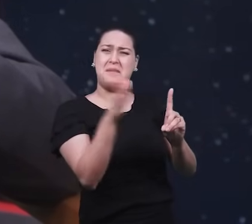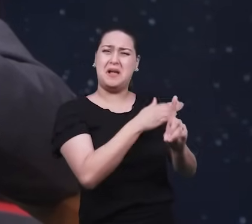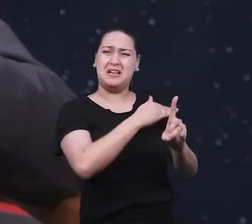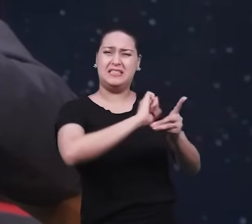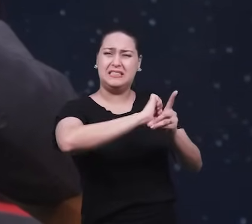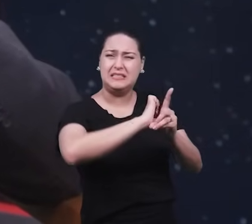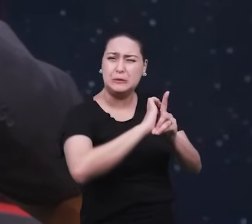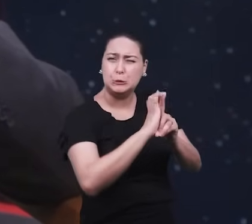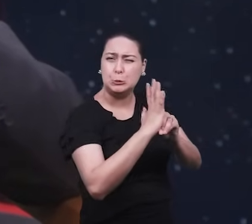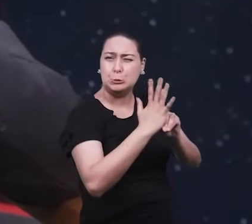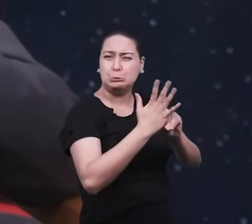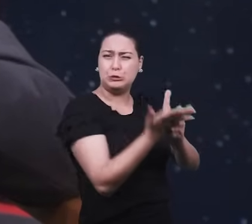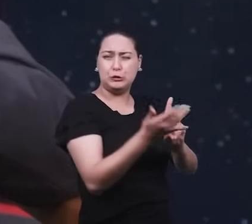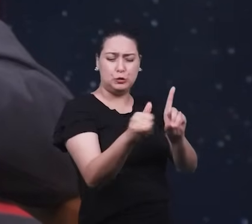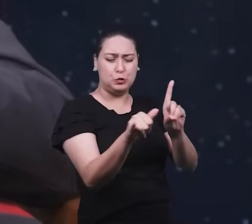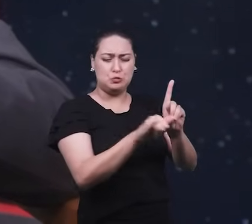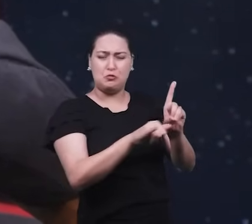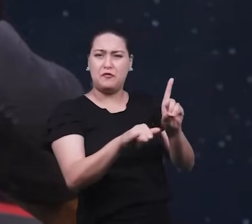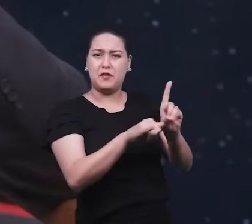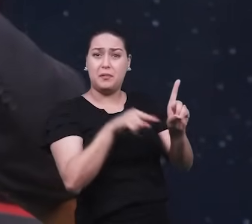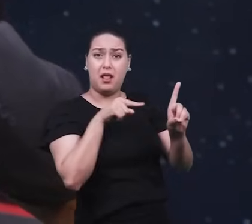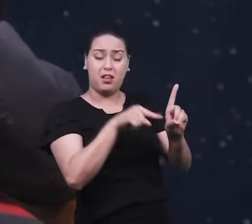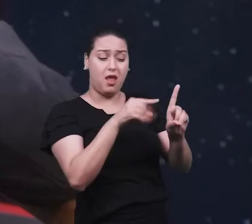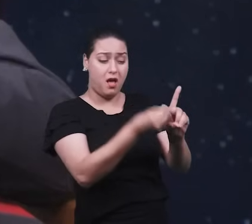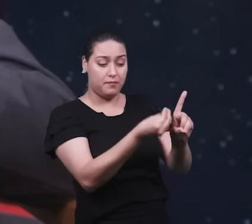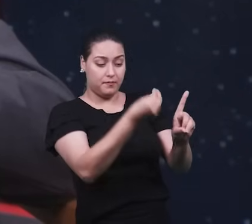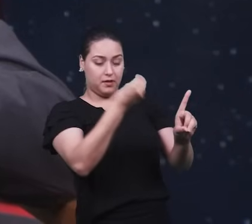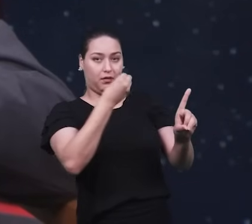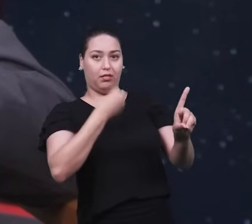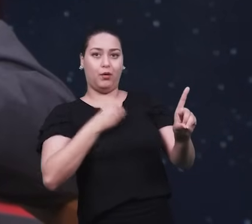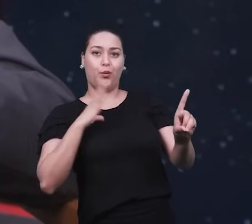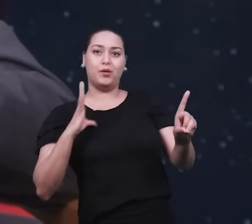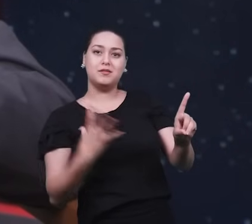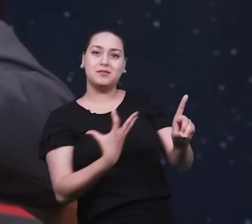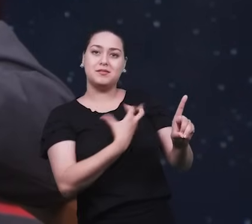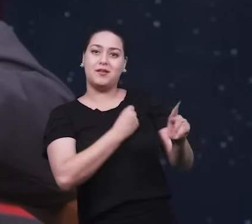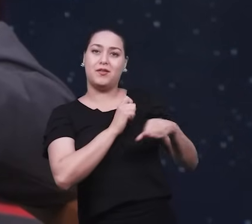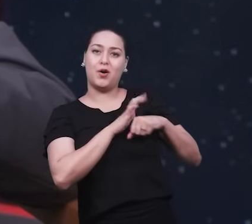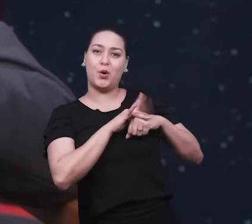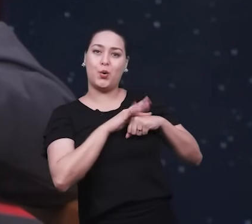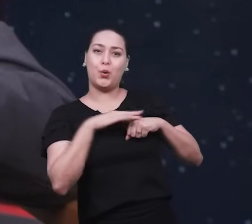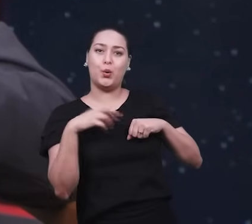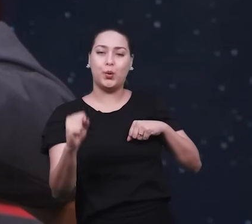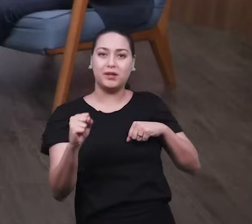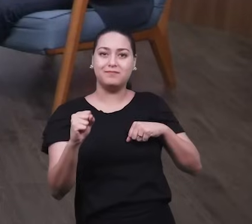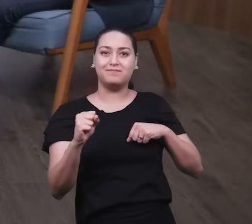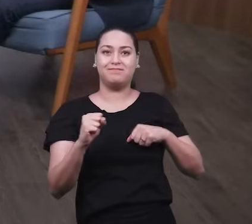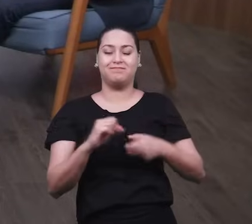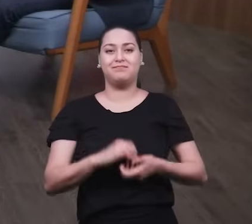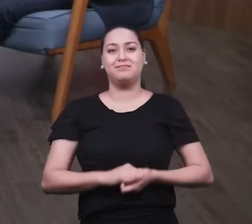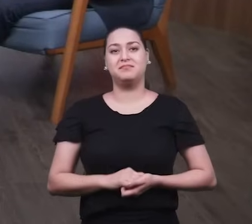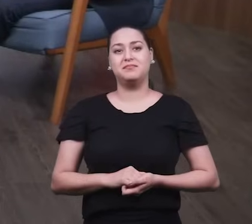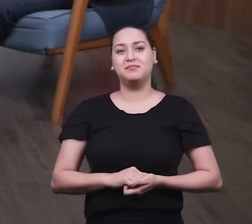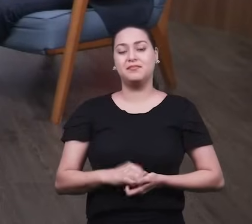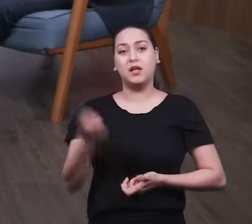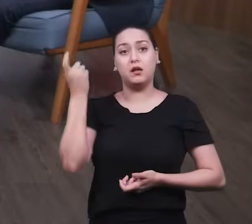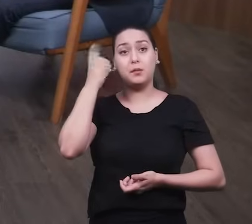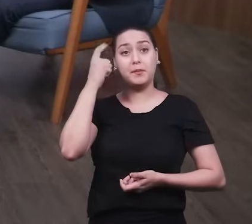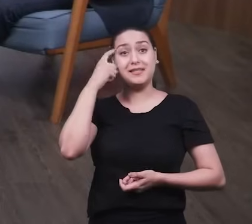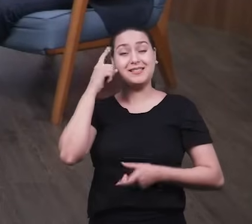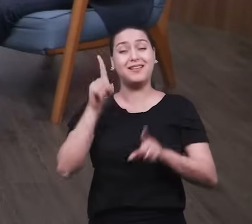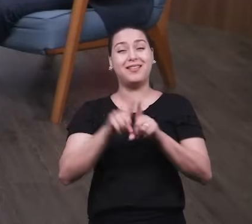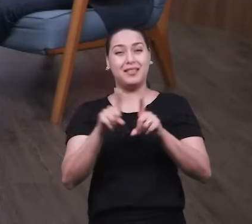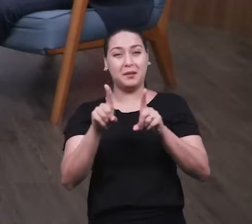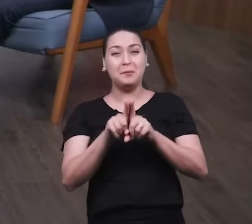E o produto de tudo isso foi a cura para a nossa alma, né? Nós fomos salvos. Eu pensei exatamente